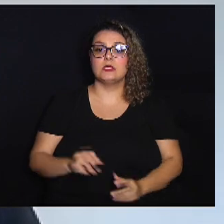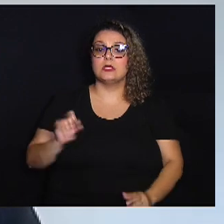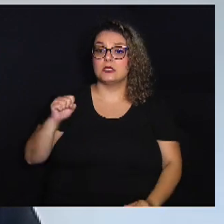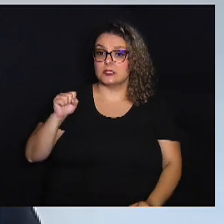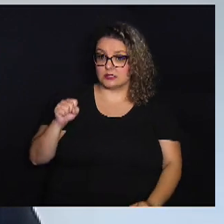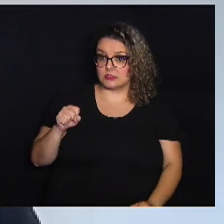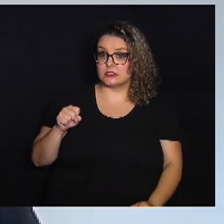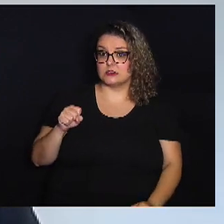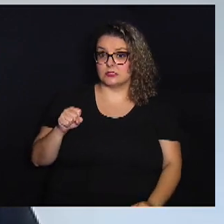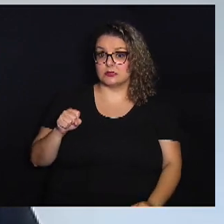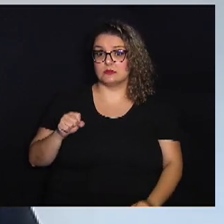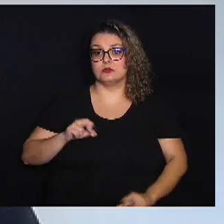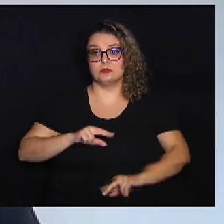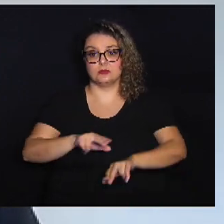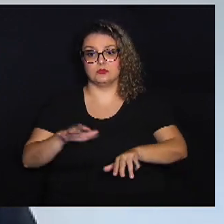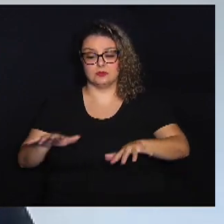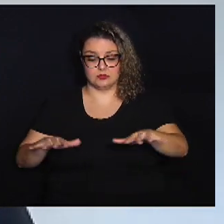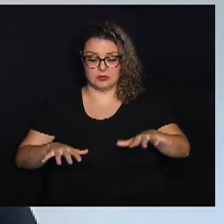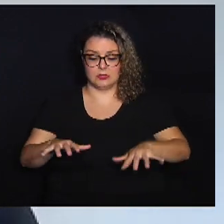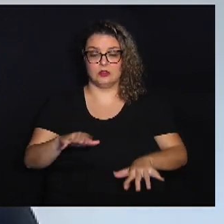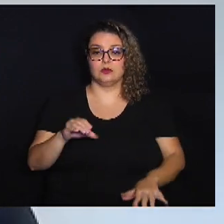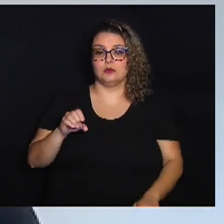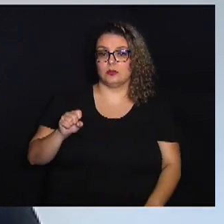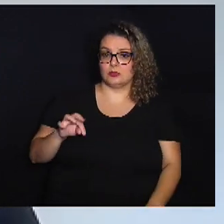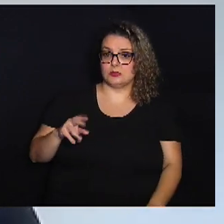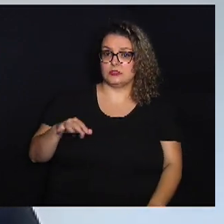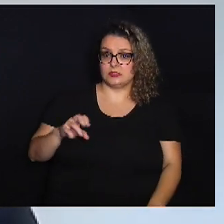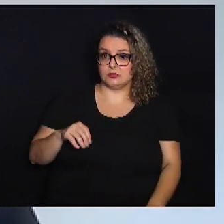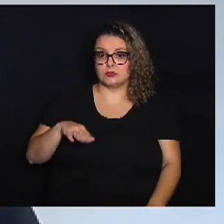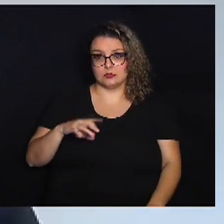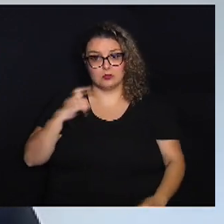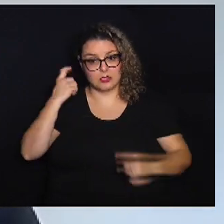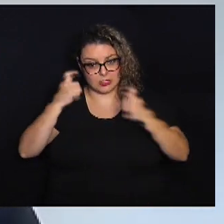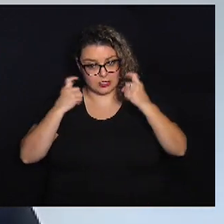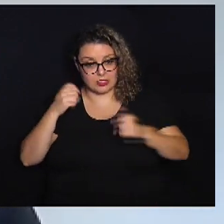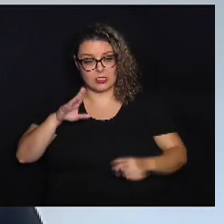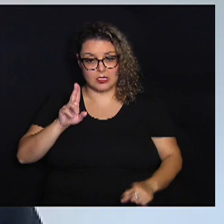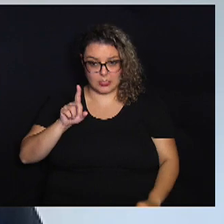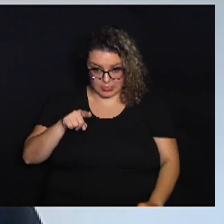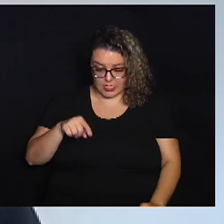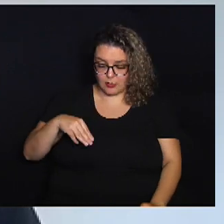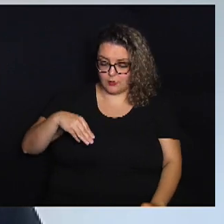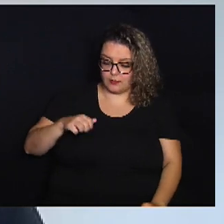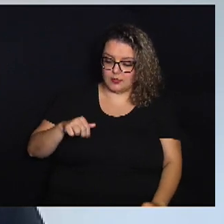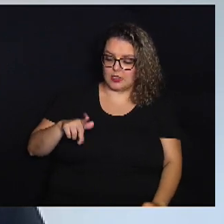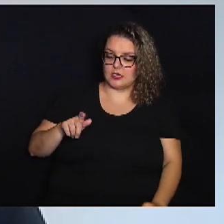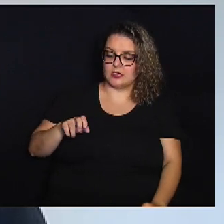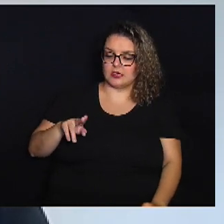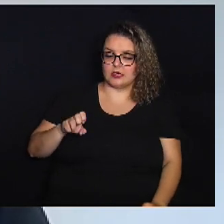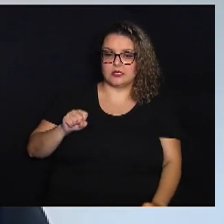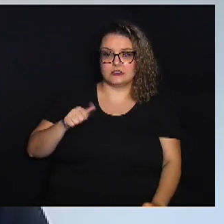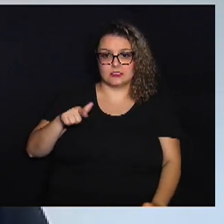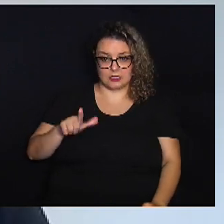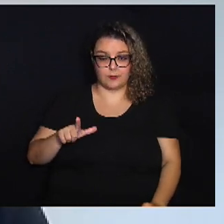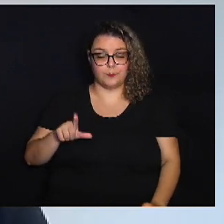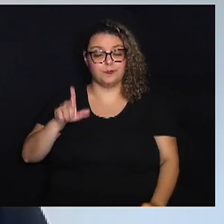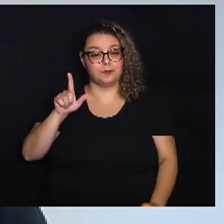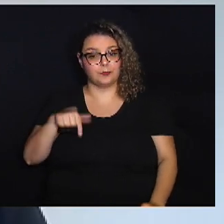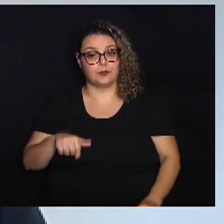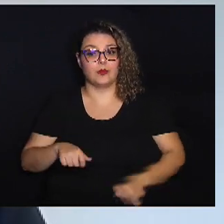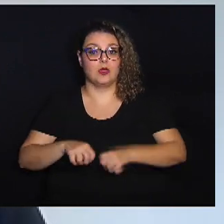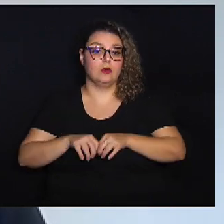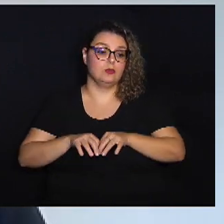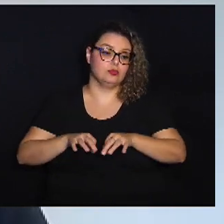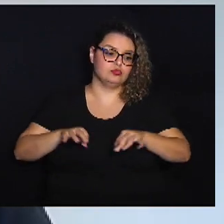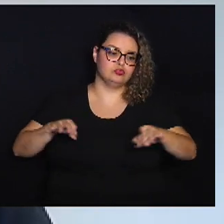Dos vários ambientes costeiros, o que mais preocupa são os manguezais, né? A gente tem uma grande extensão de áreas